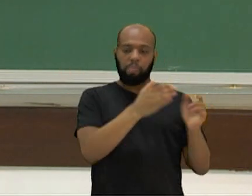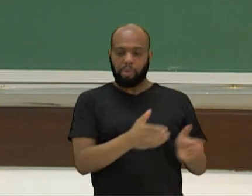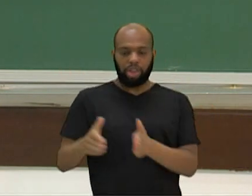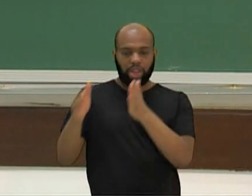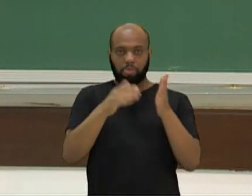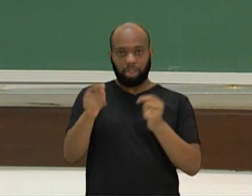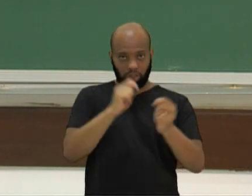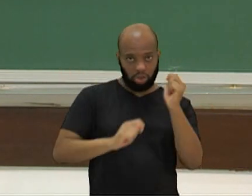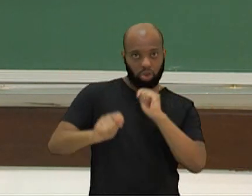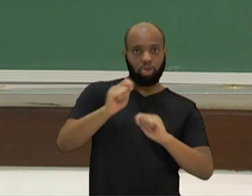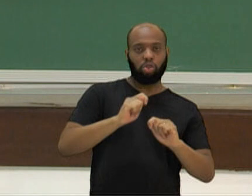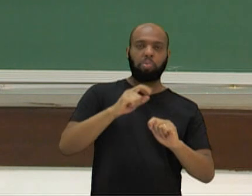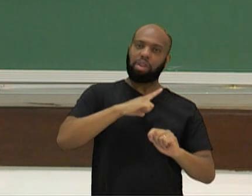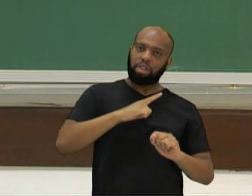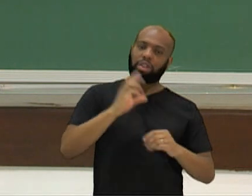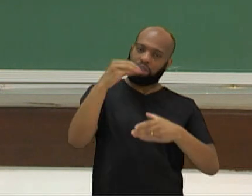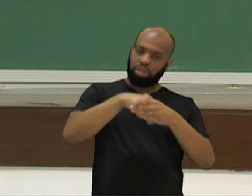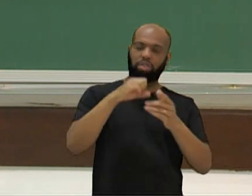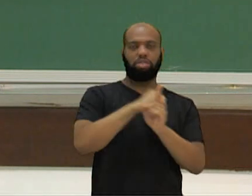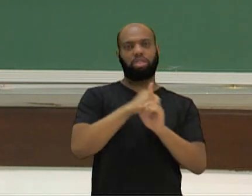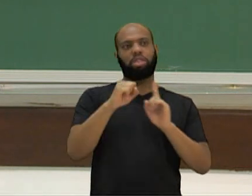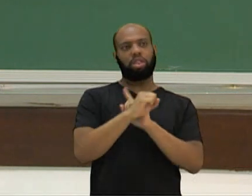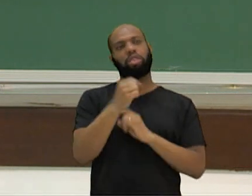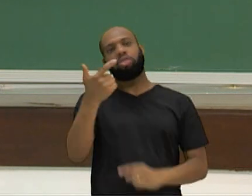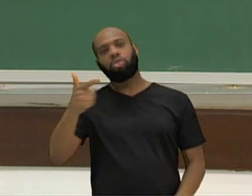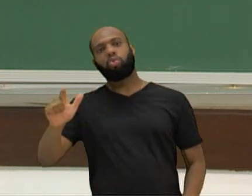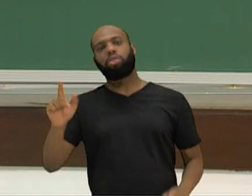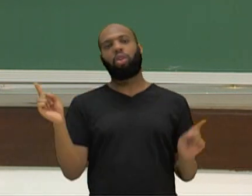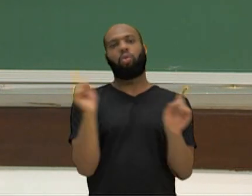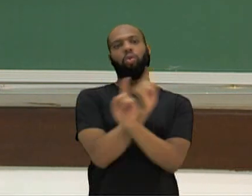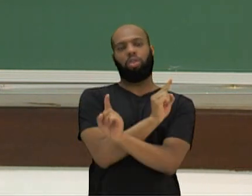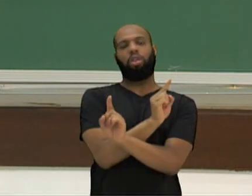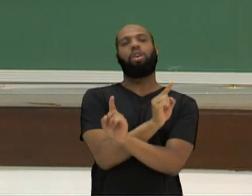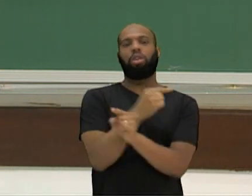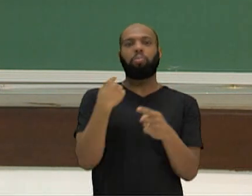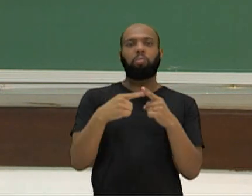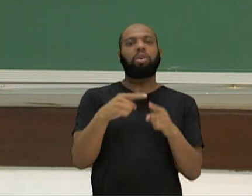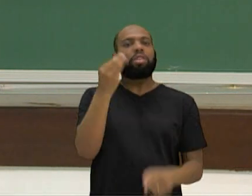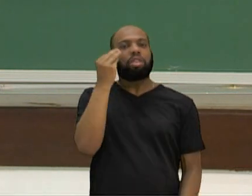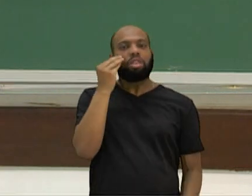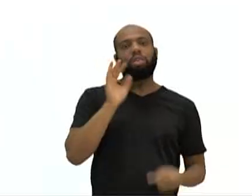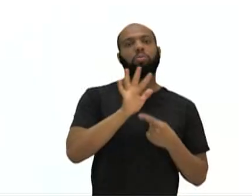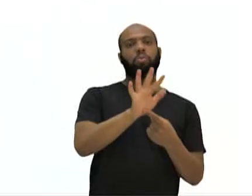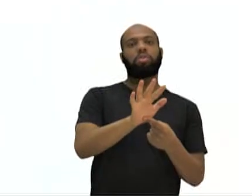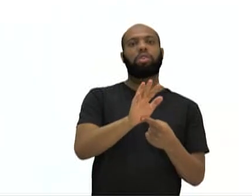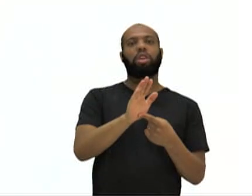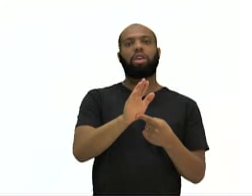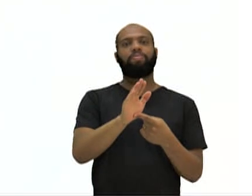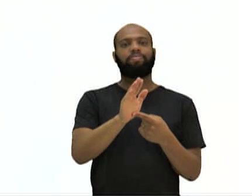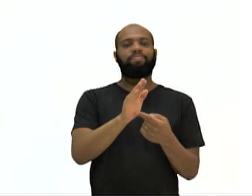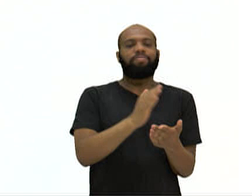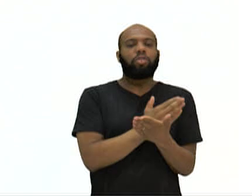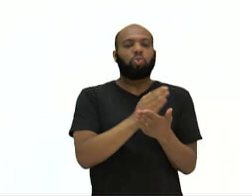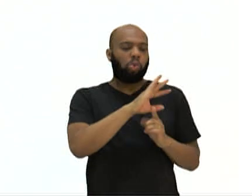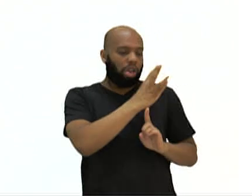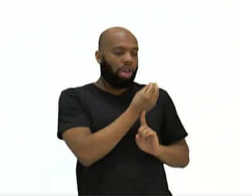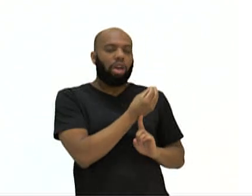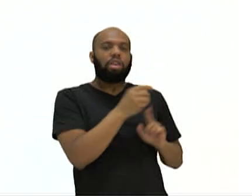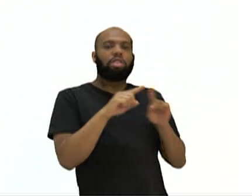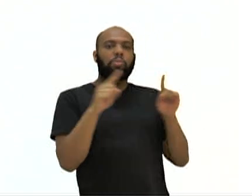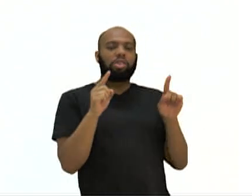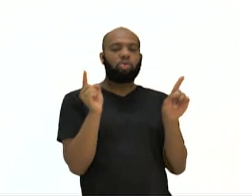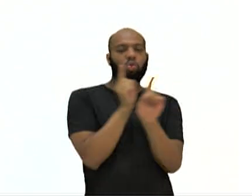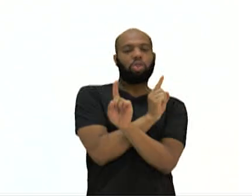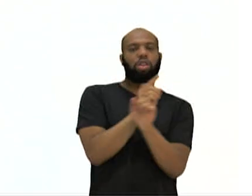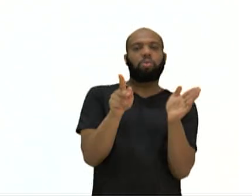econômica da sociedade, né? Então, as outras trazem ao contrário, né? As outras estão tentando trazer que a obra de arte é